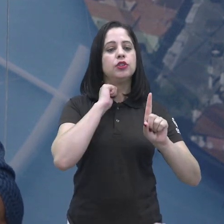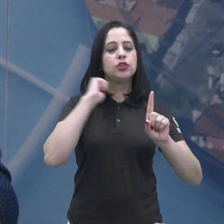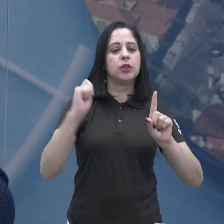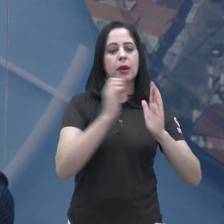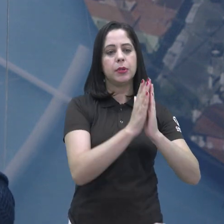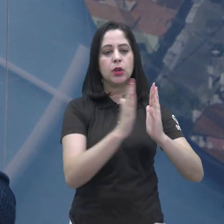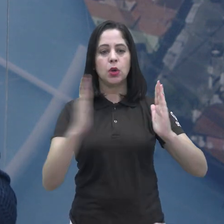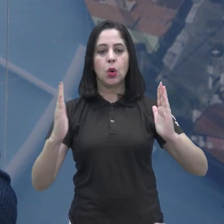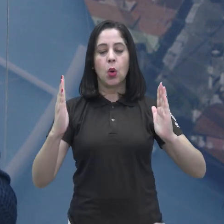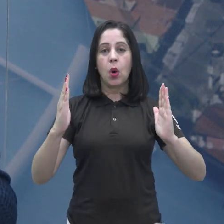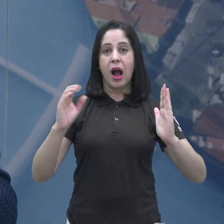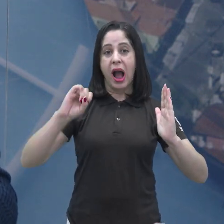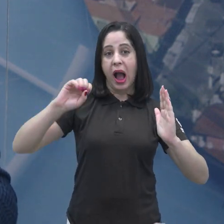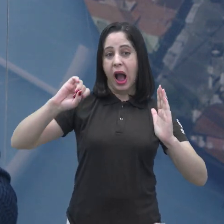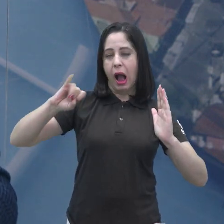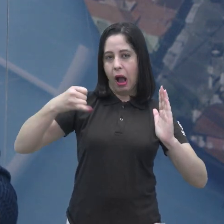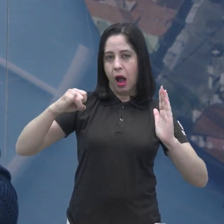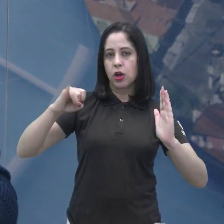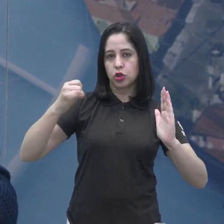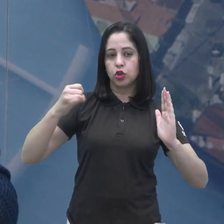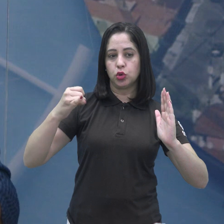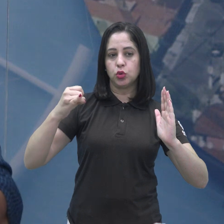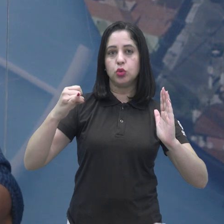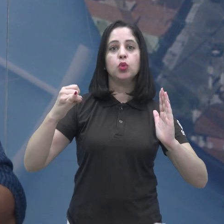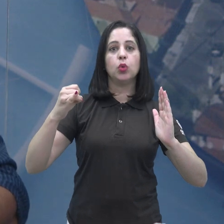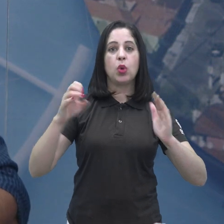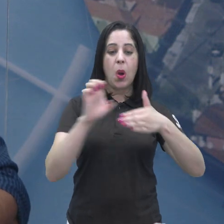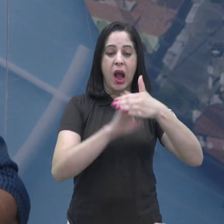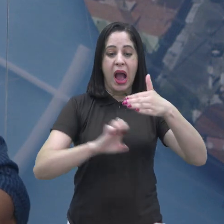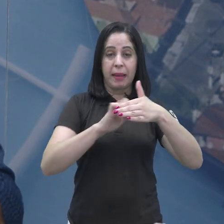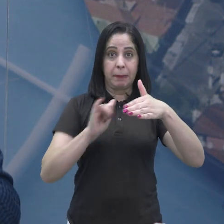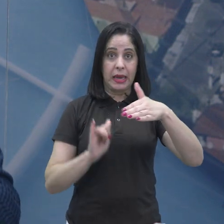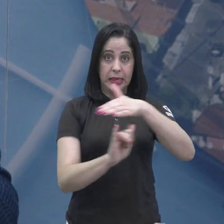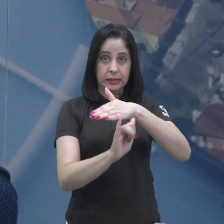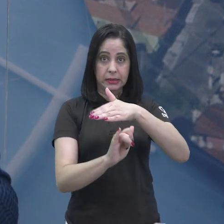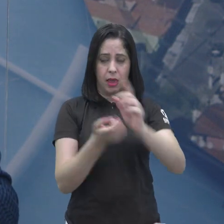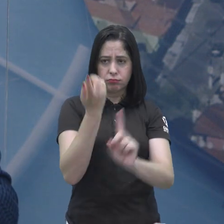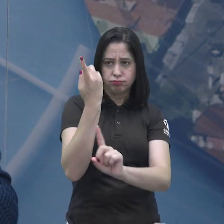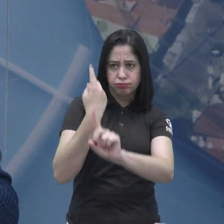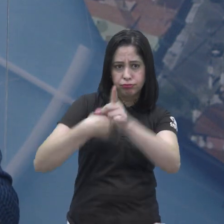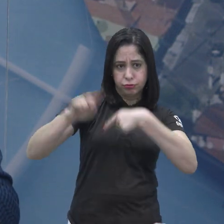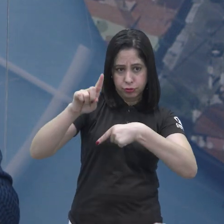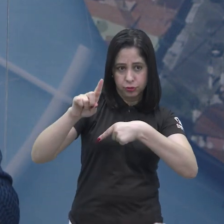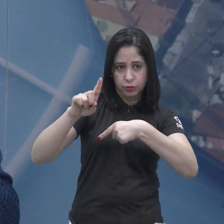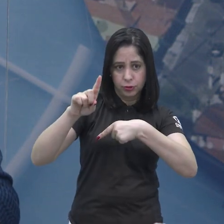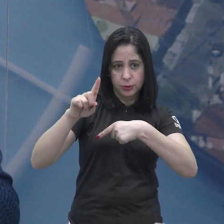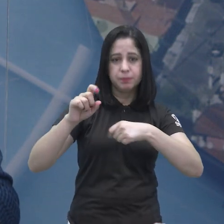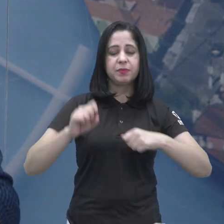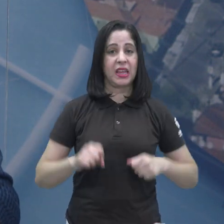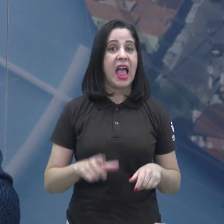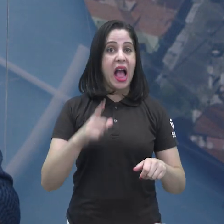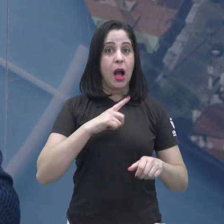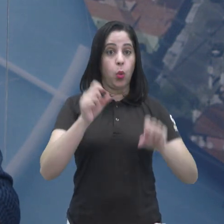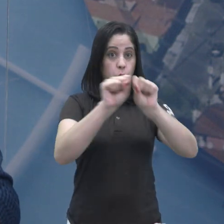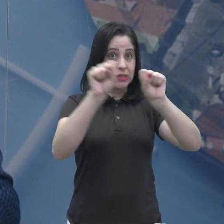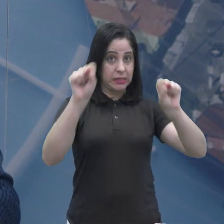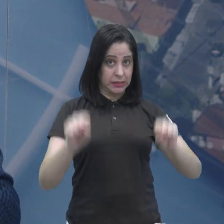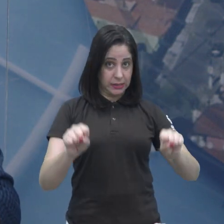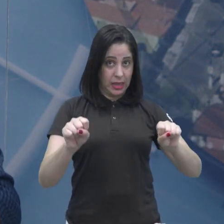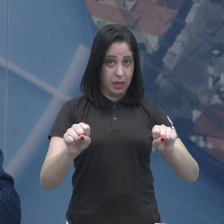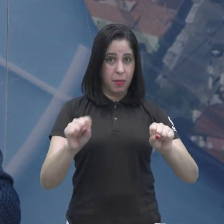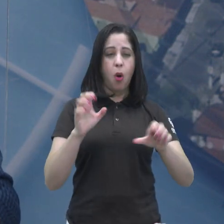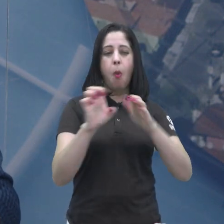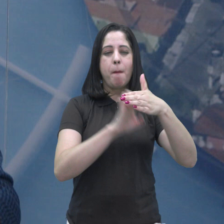de grande crescimento no volume investido em startups na América Latina. Um relatório da plataforma Sling